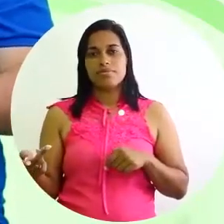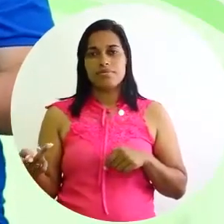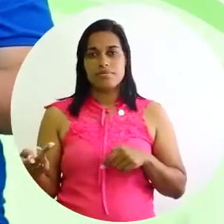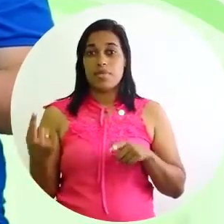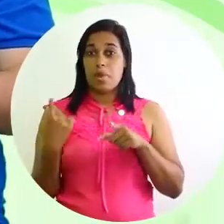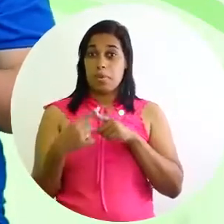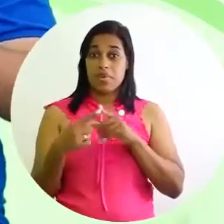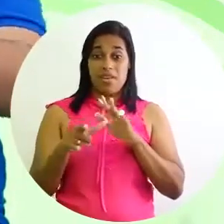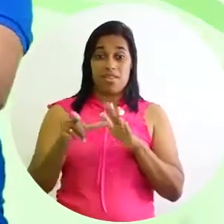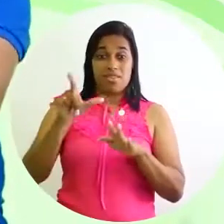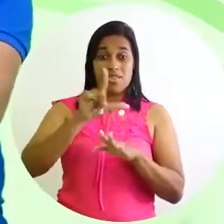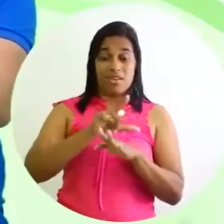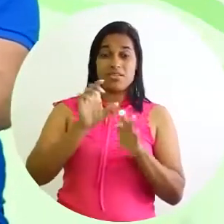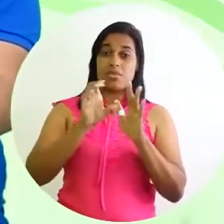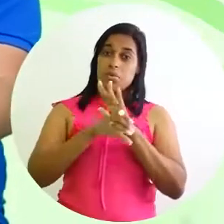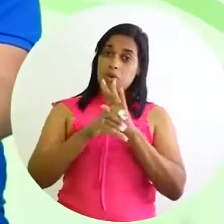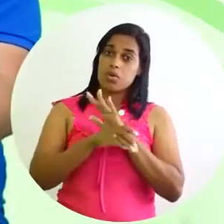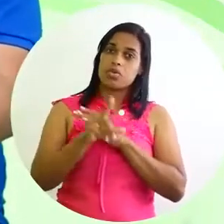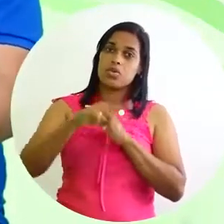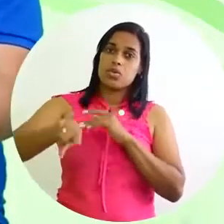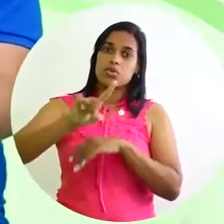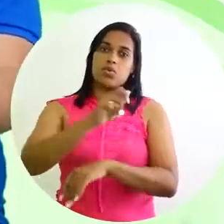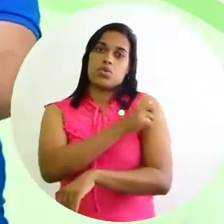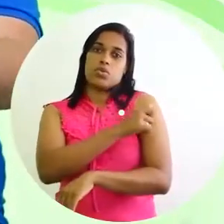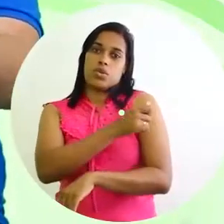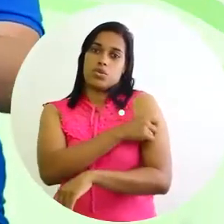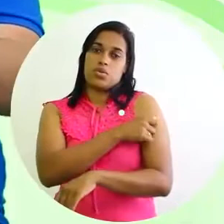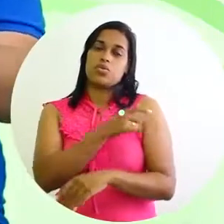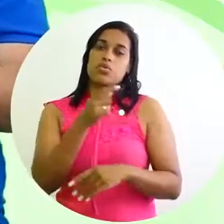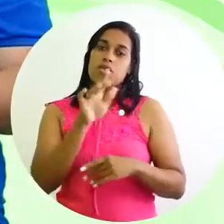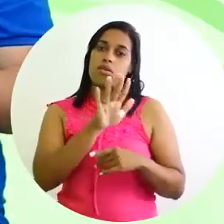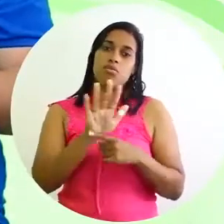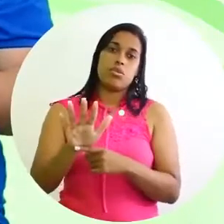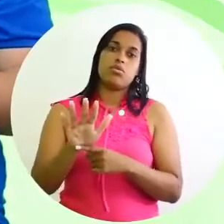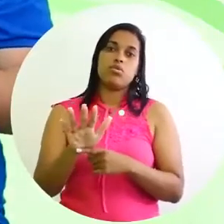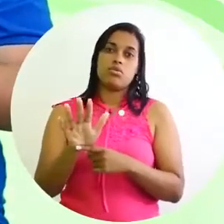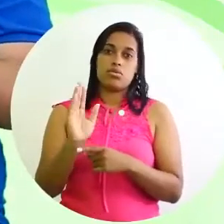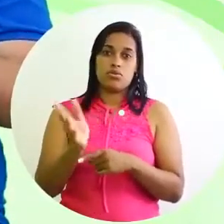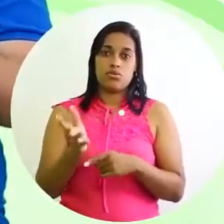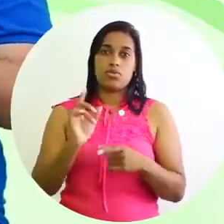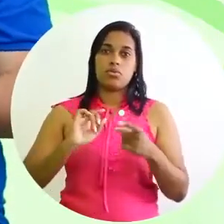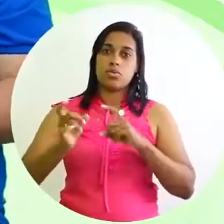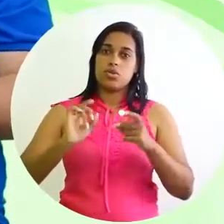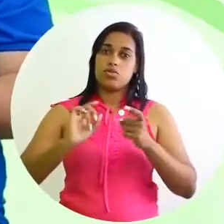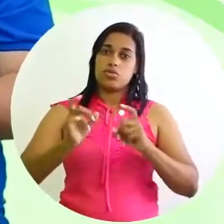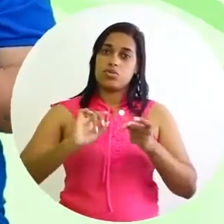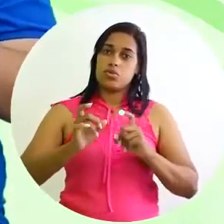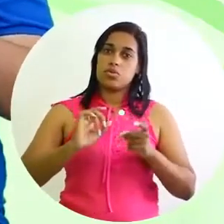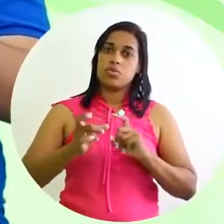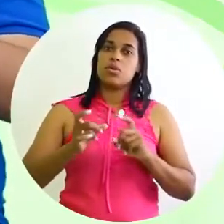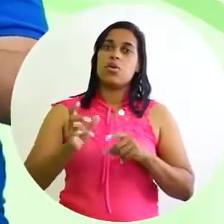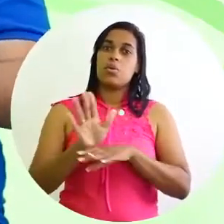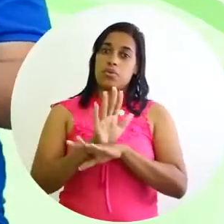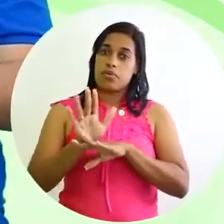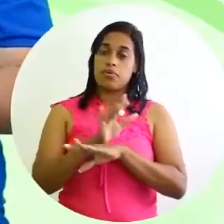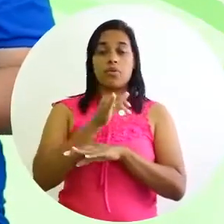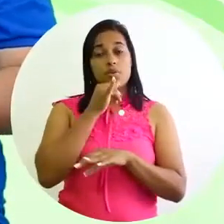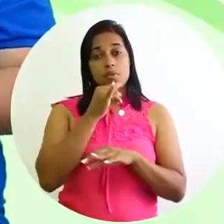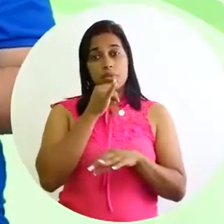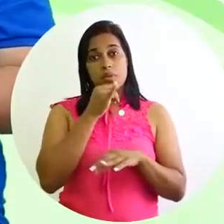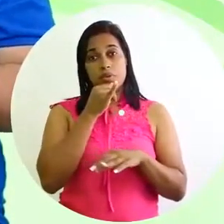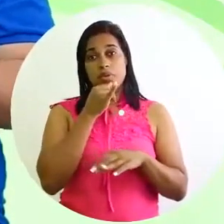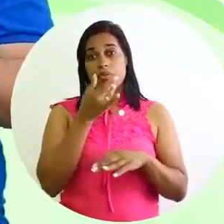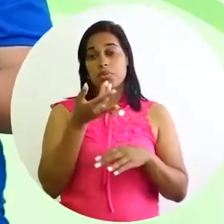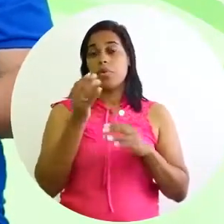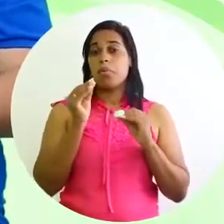vista, porque a gente antecipa o conteúdo com os nossos estudantes e eles trazem para a gente já para discussão. O vídeo, por exemplo,